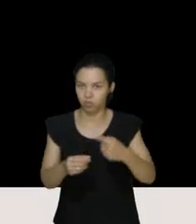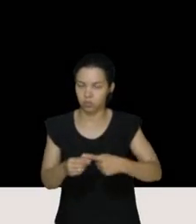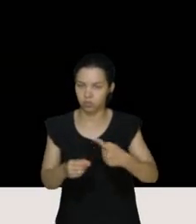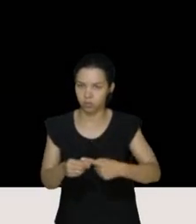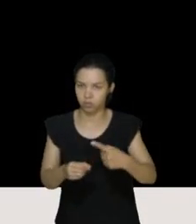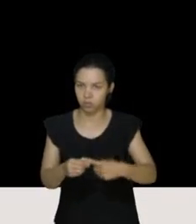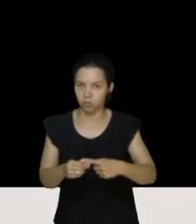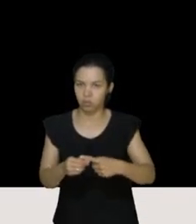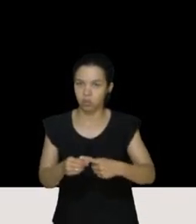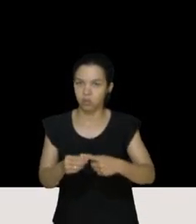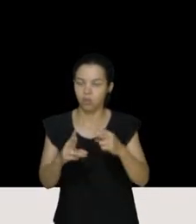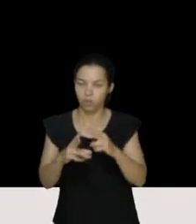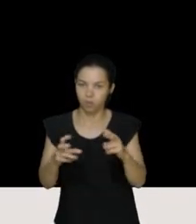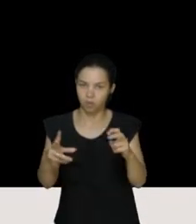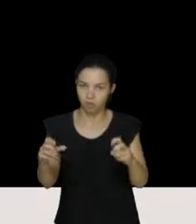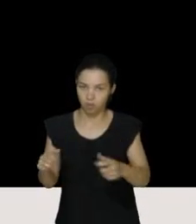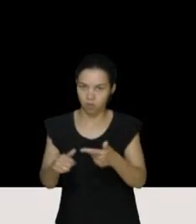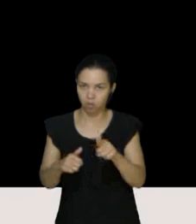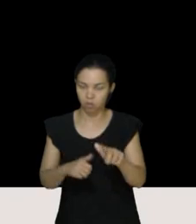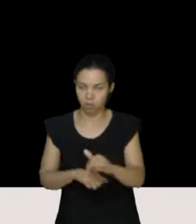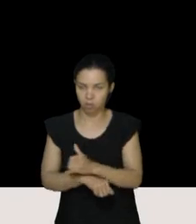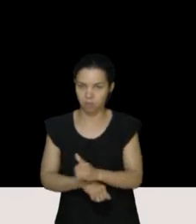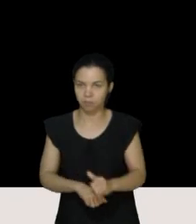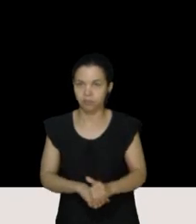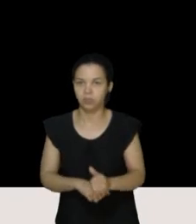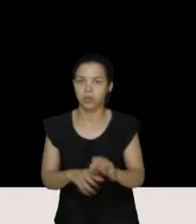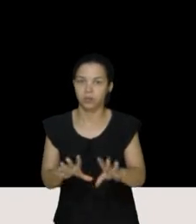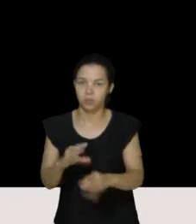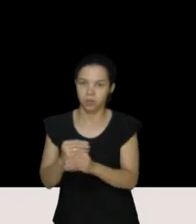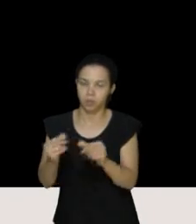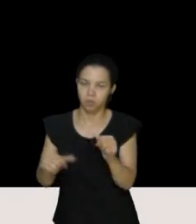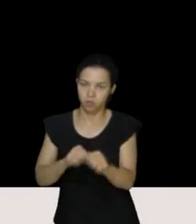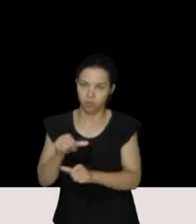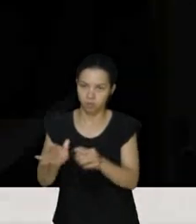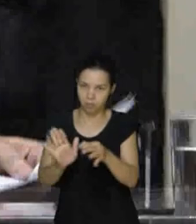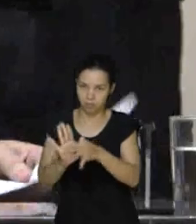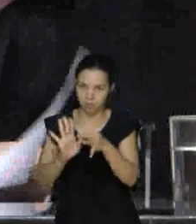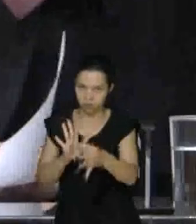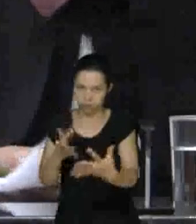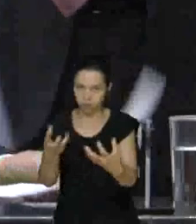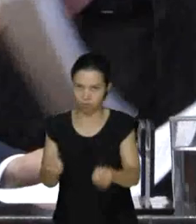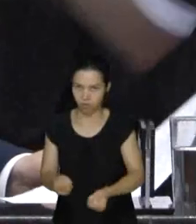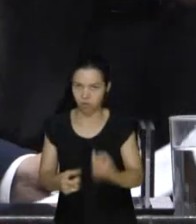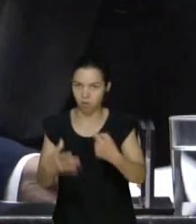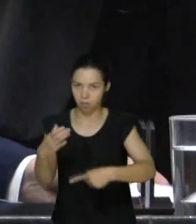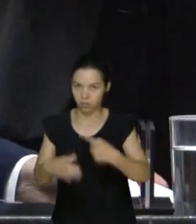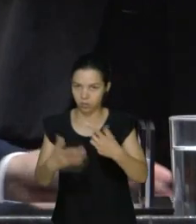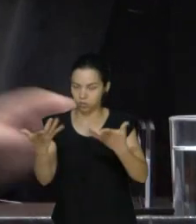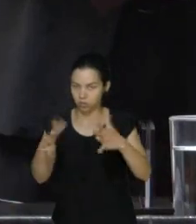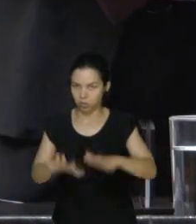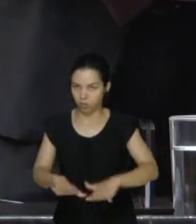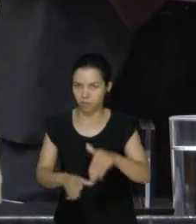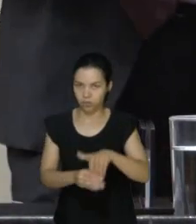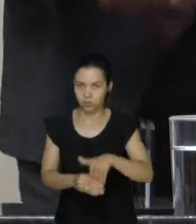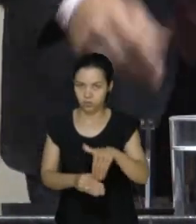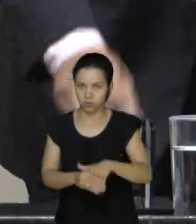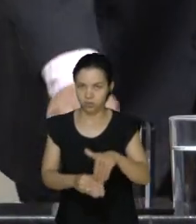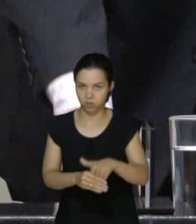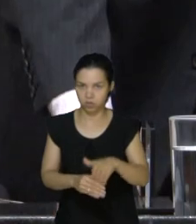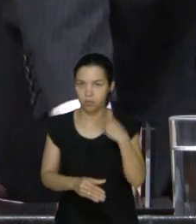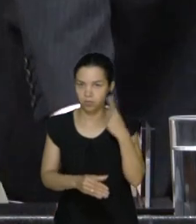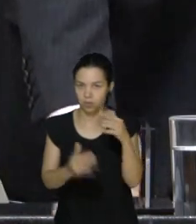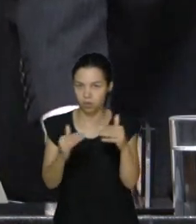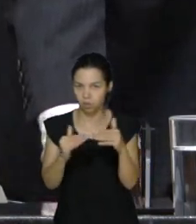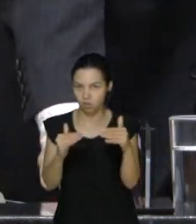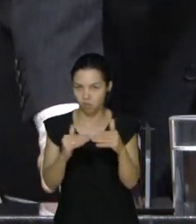Emenda modificativa com pareceres favoráveis das comissões. Em discussão, não havendo em votação, deputados que concordam permaneçam